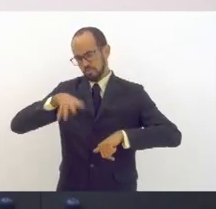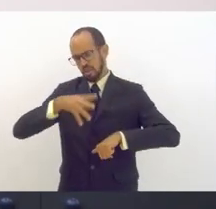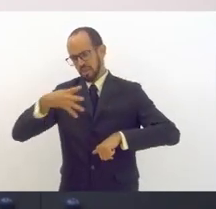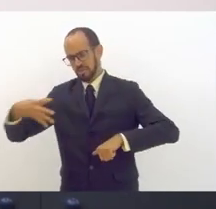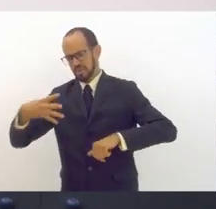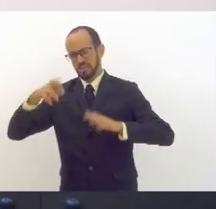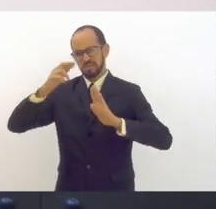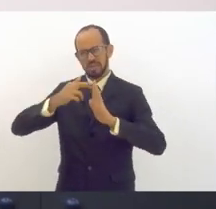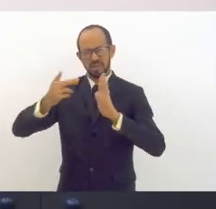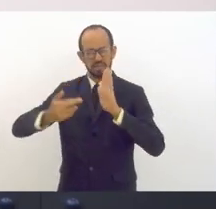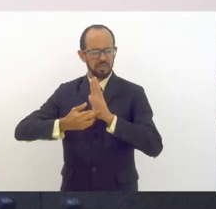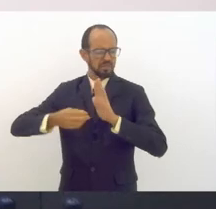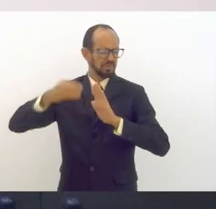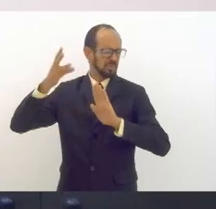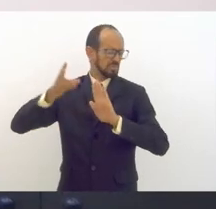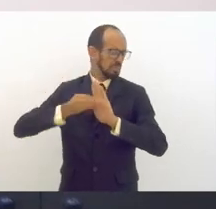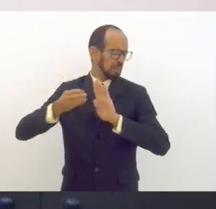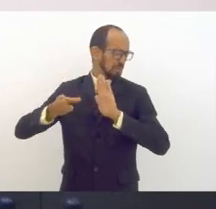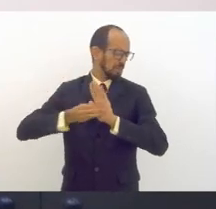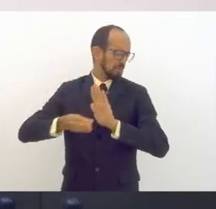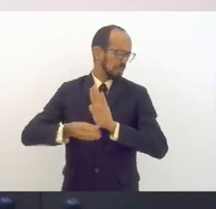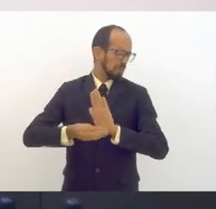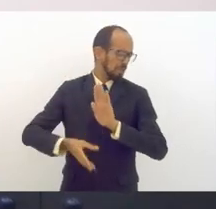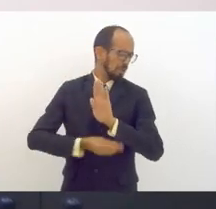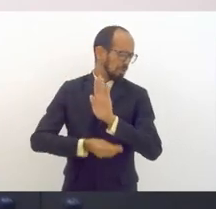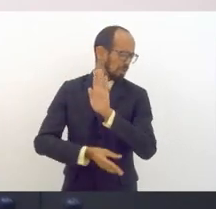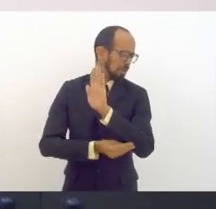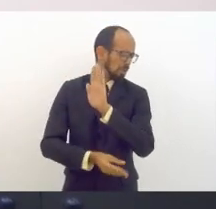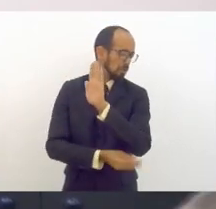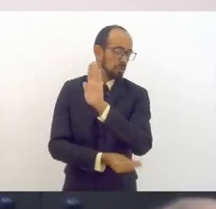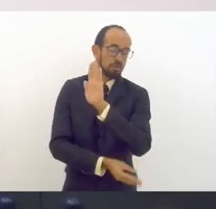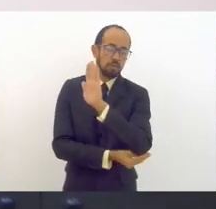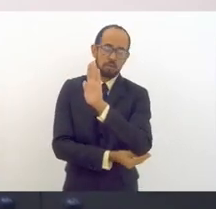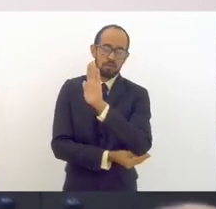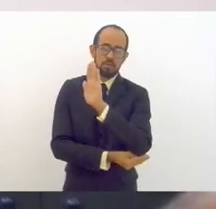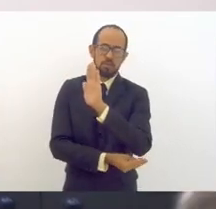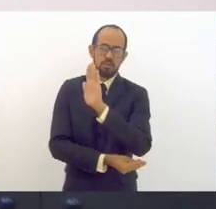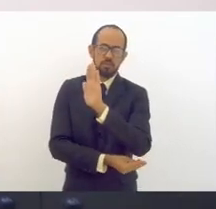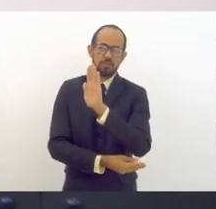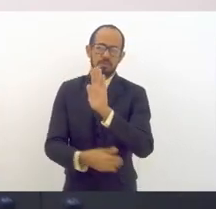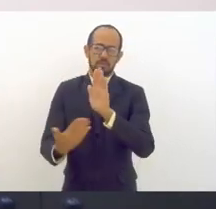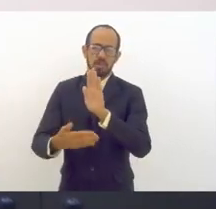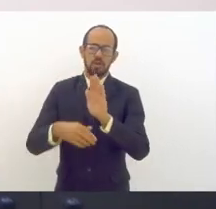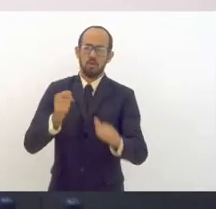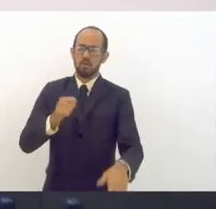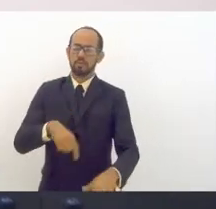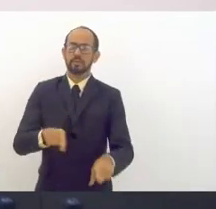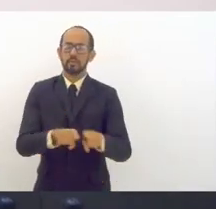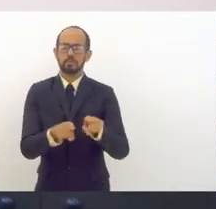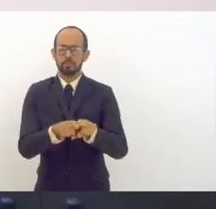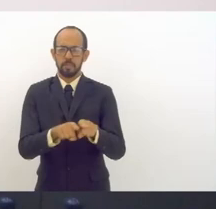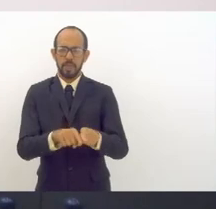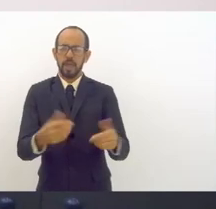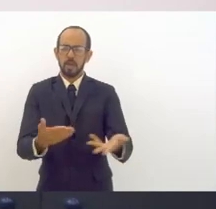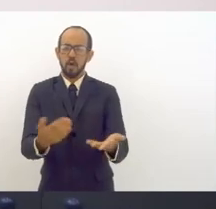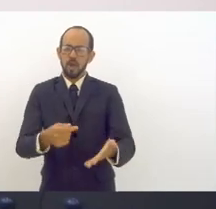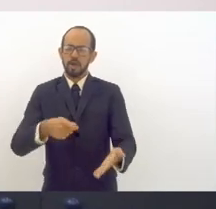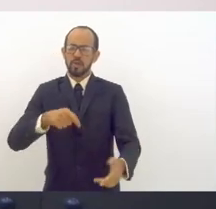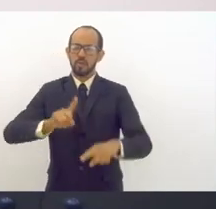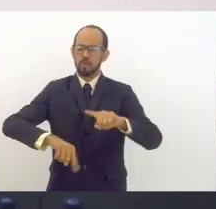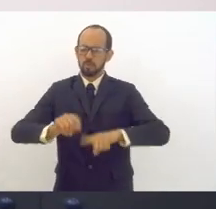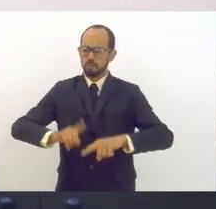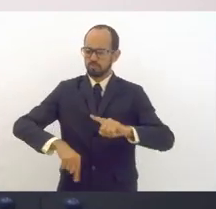relatórios intermináveis a serem preenchidos, né, agora acrescentando-se compromissos não apenas com a aquisição de gêneros alimentícios, mas